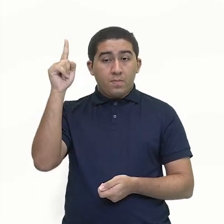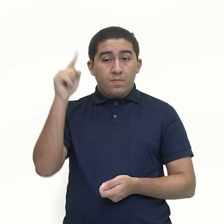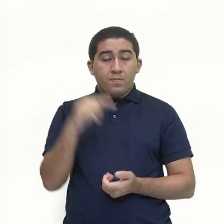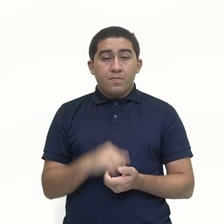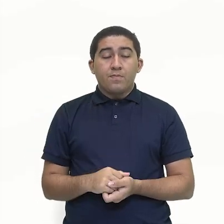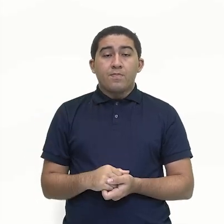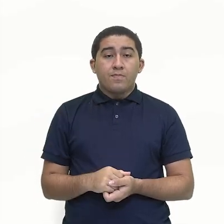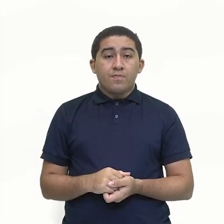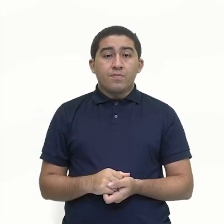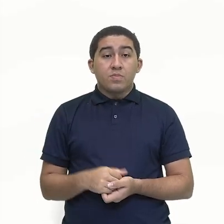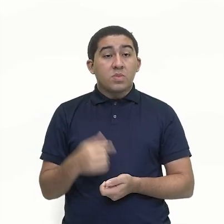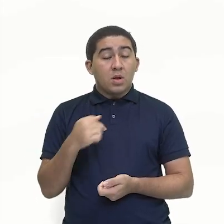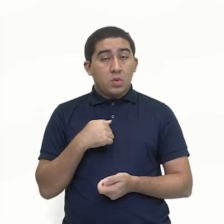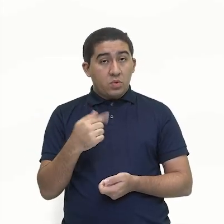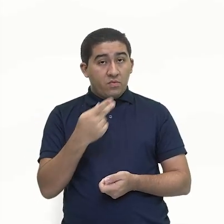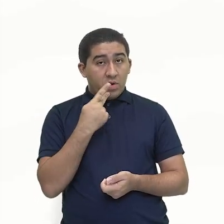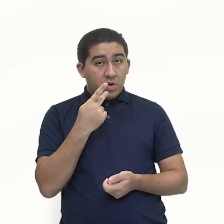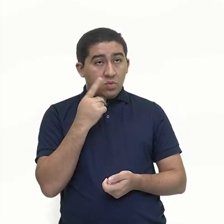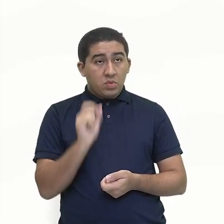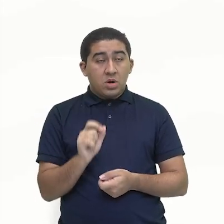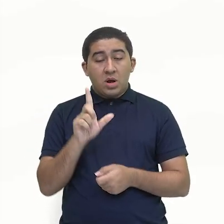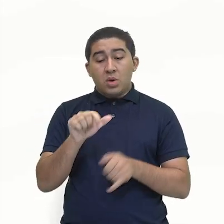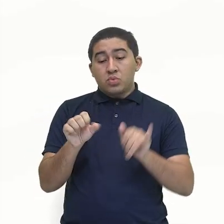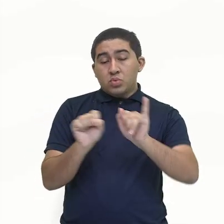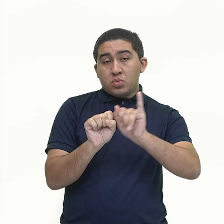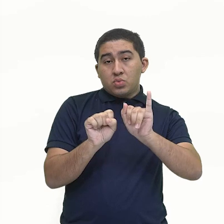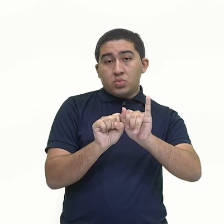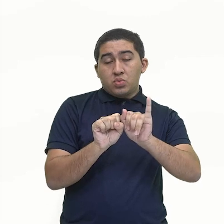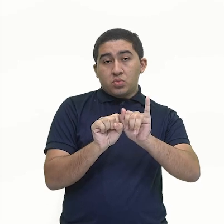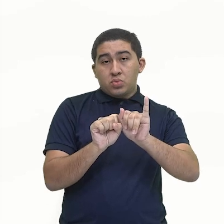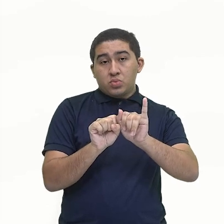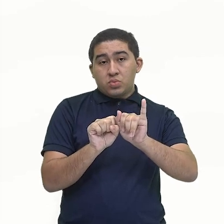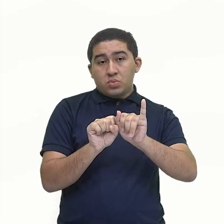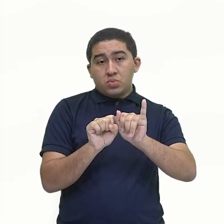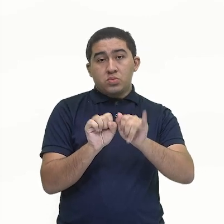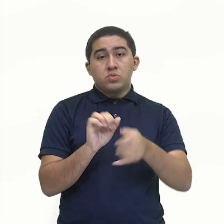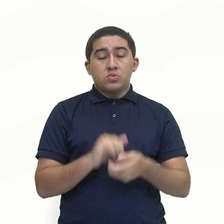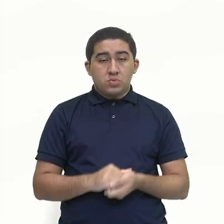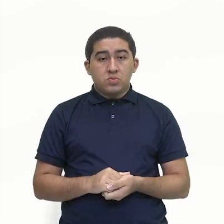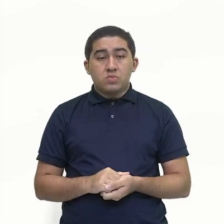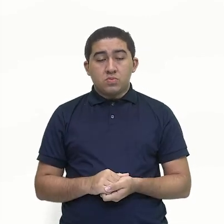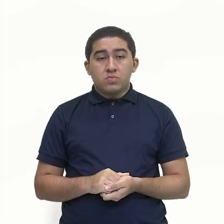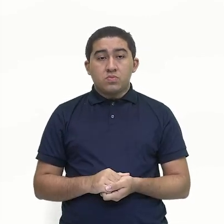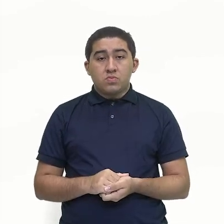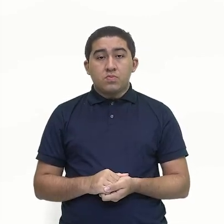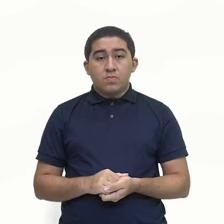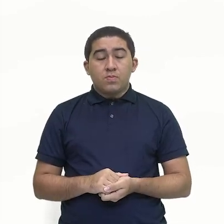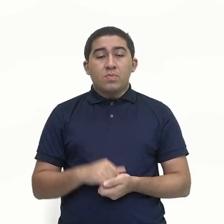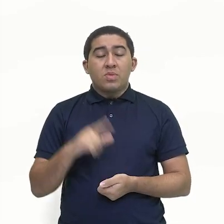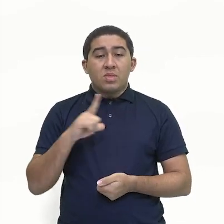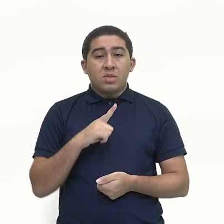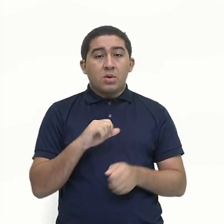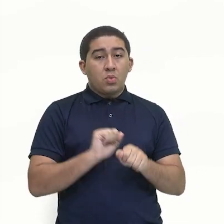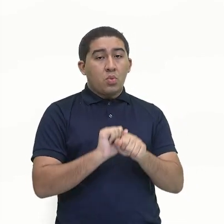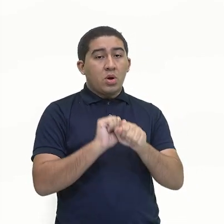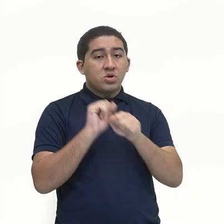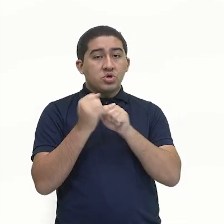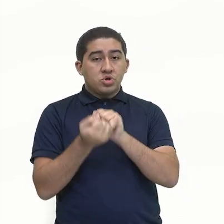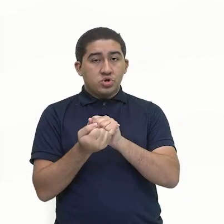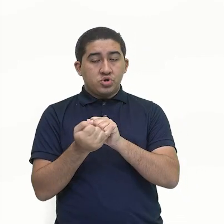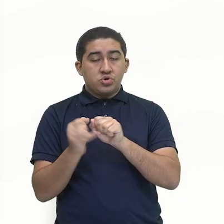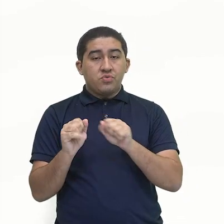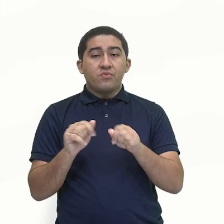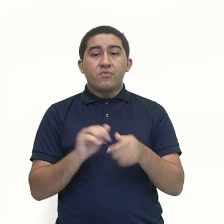falando aqui de um sujeito, né? Aí eu tenho o adjetivo aqui, né? O more vai vir sempre antes